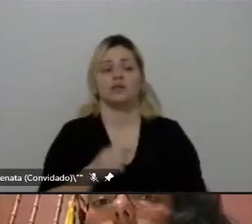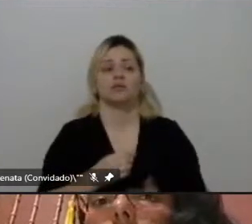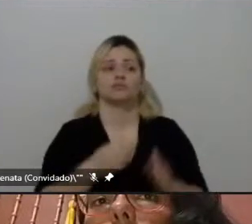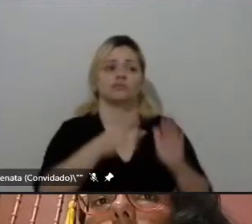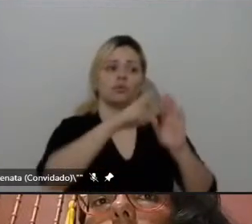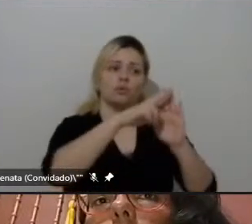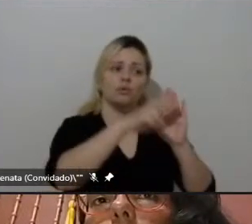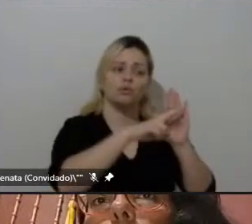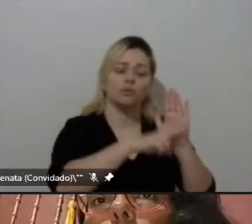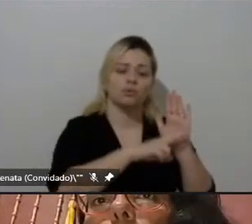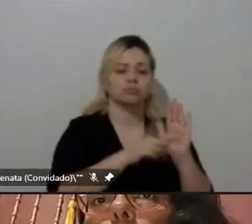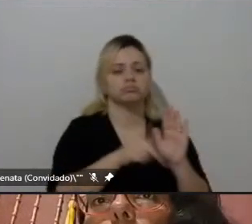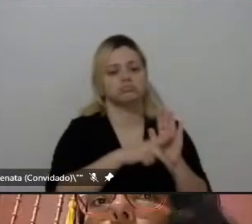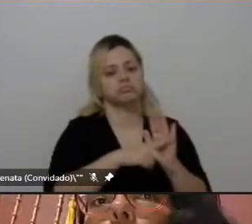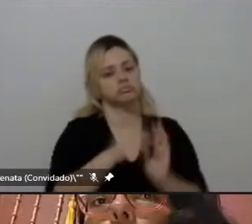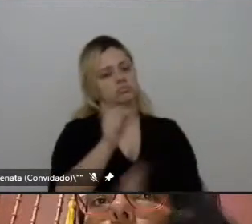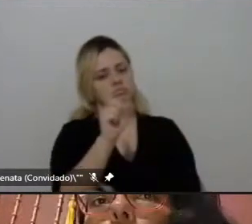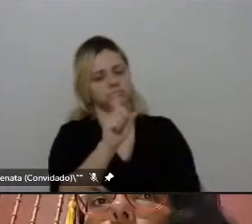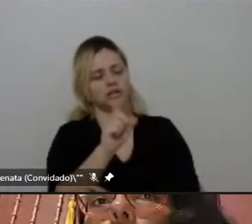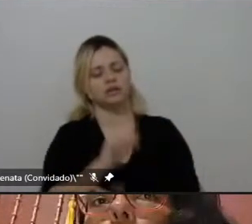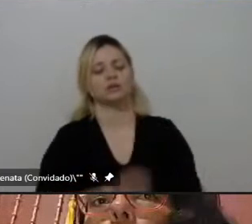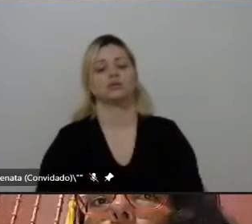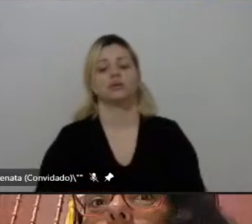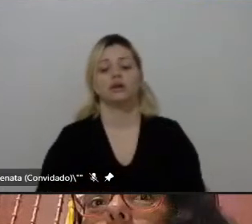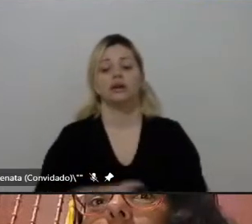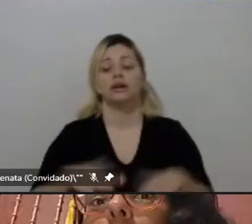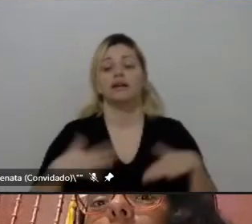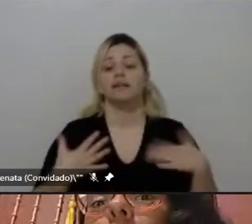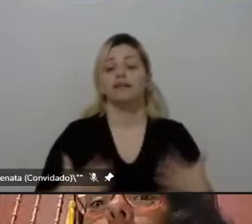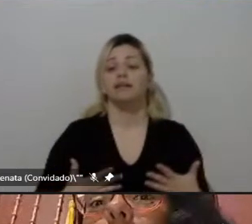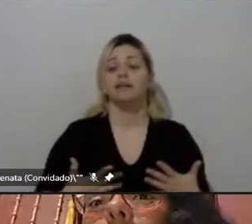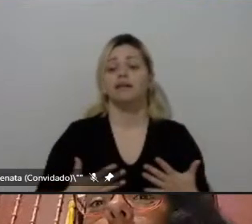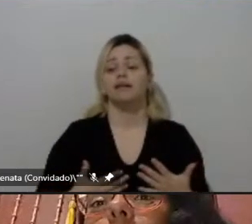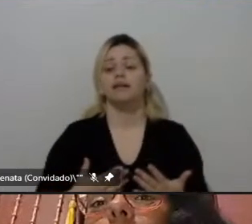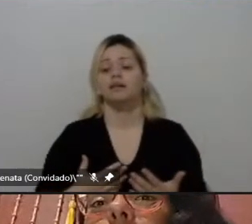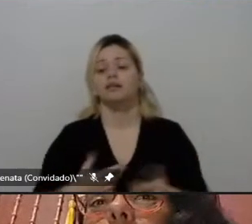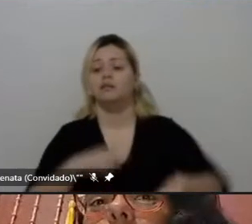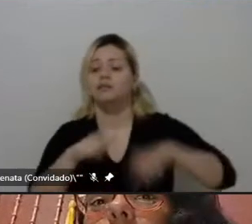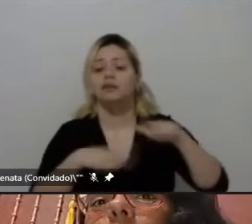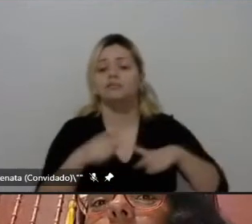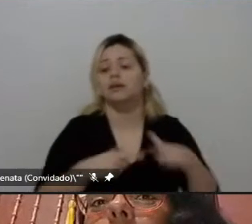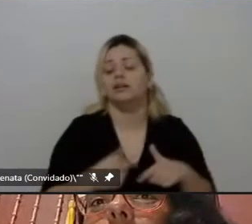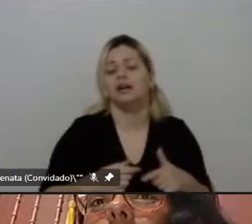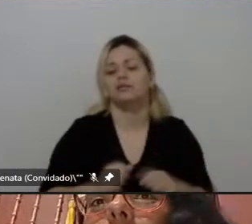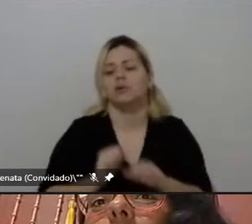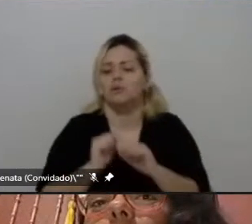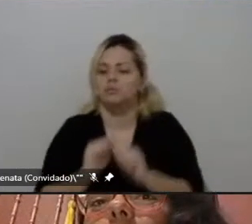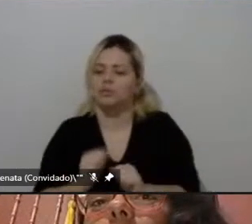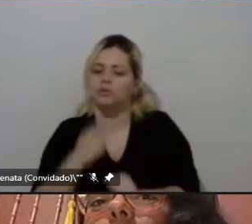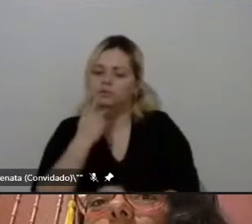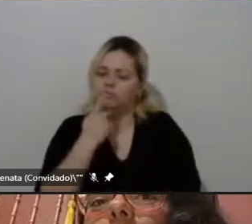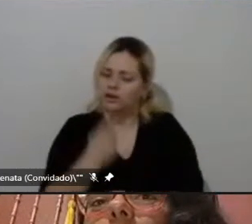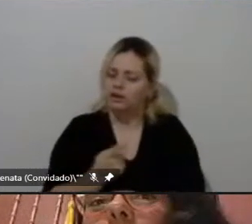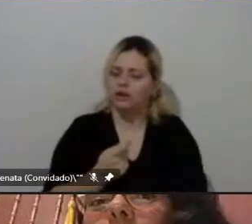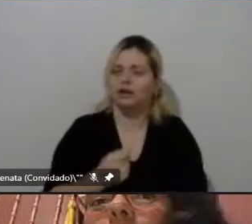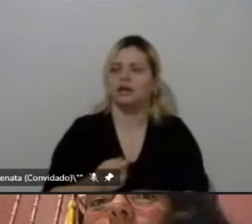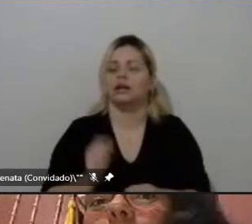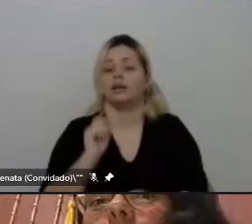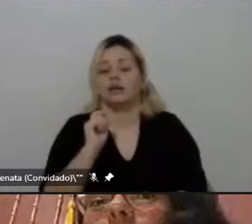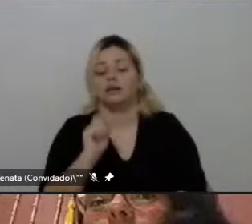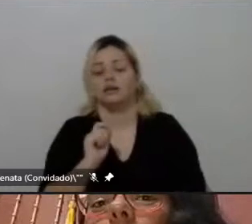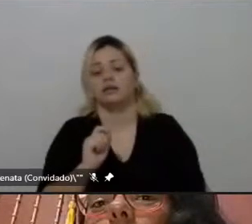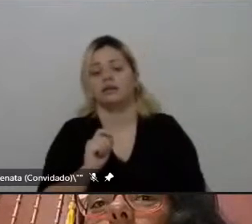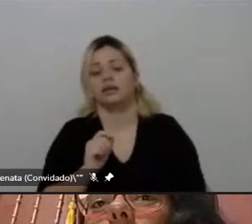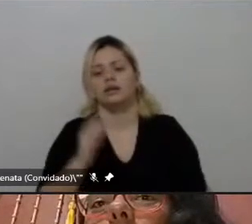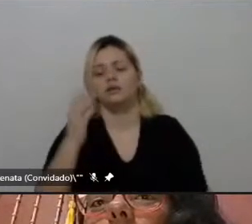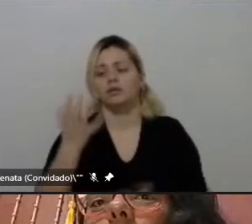E agora nós vemos quem que estava por trás disso, né? Então, não pode se dizer que ali foi um ascenso. Então, eu quero